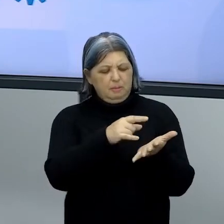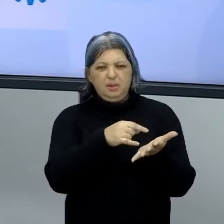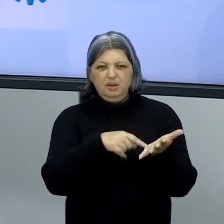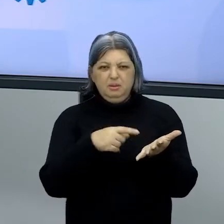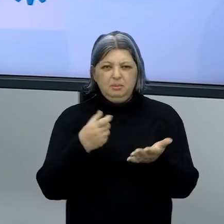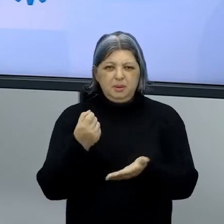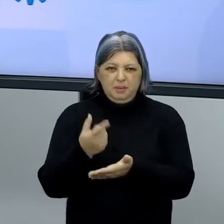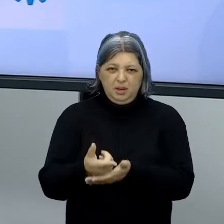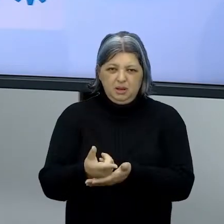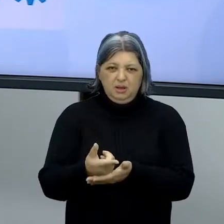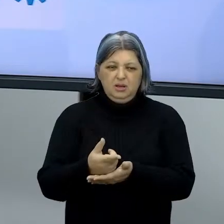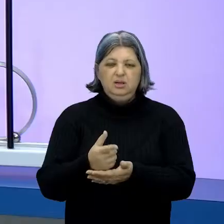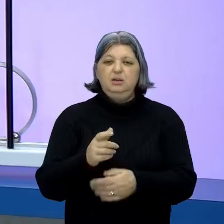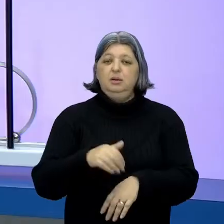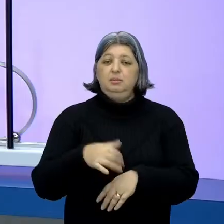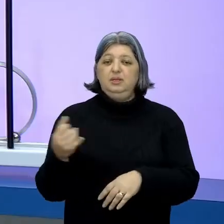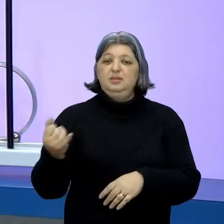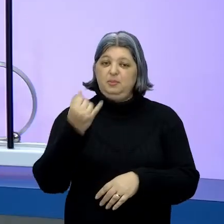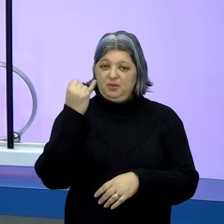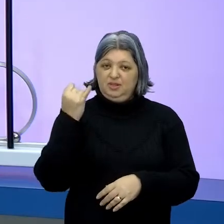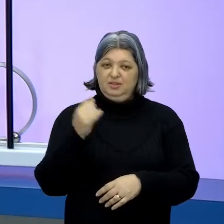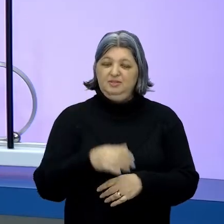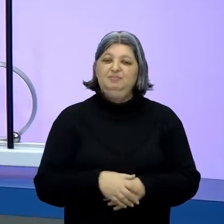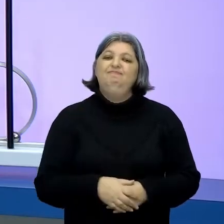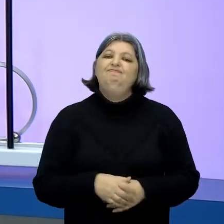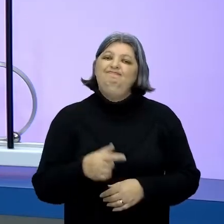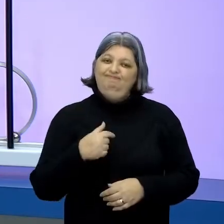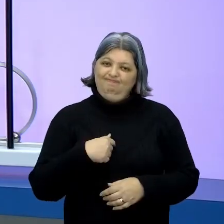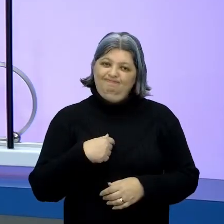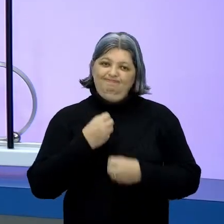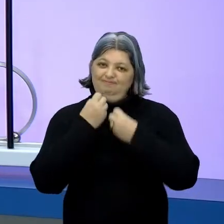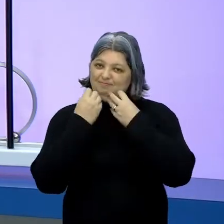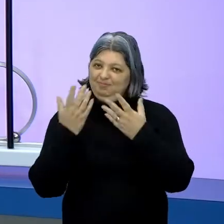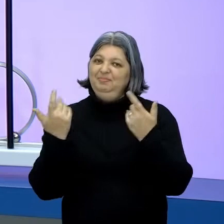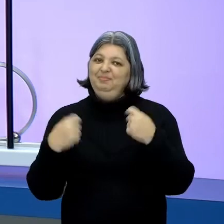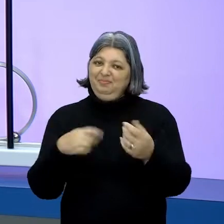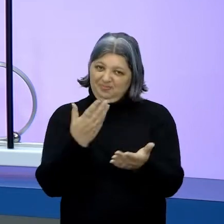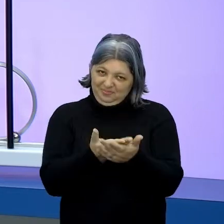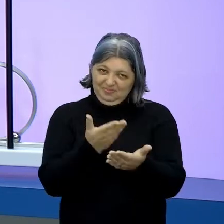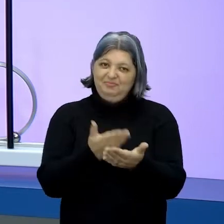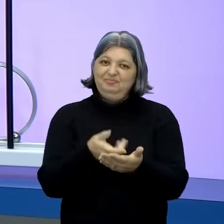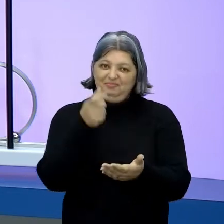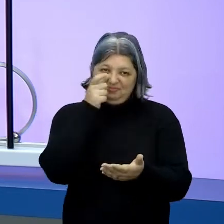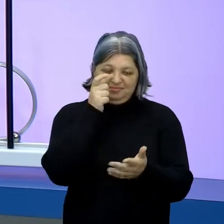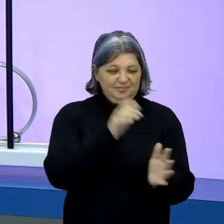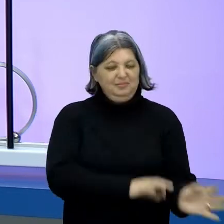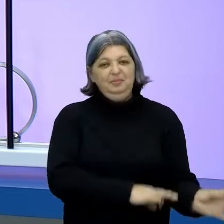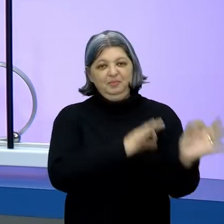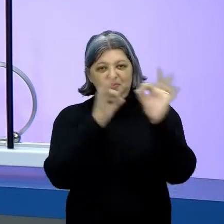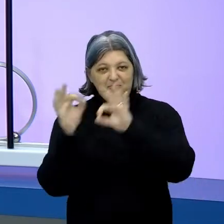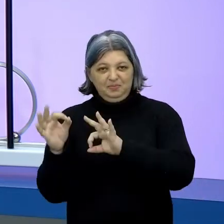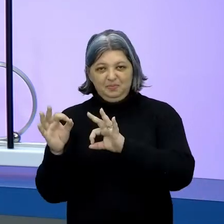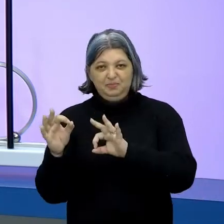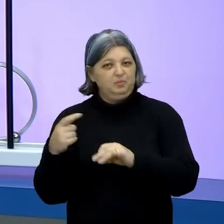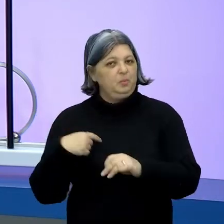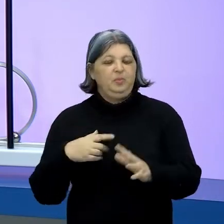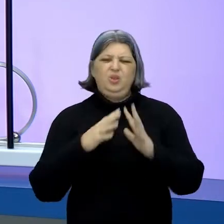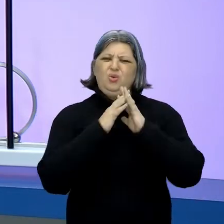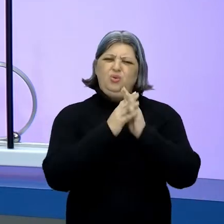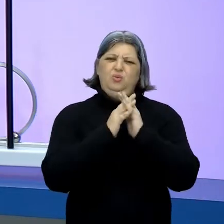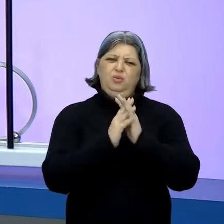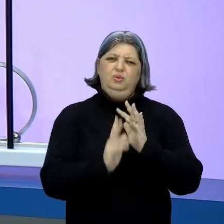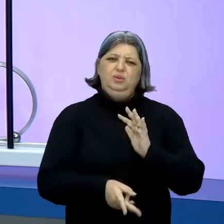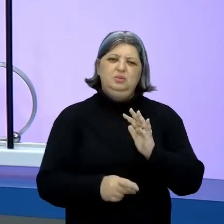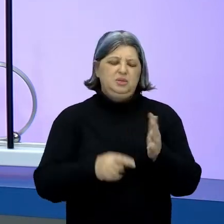importantes do que você vai pagar. Olha, Proilana, eu confesso que eu vou ter que assistir essa sua aula, porque eu realmente me confundo. Quando eu